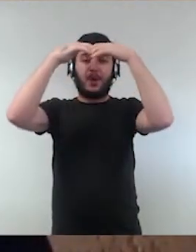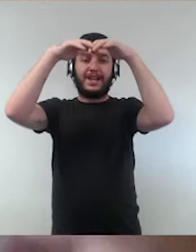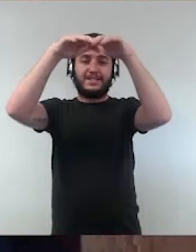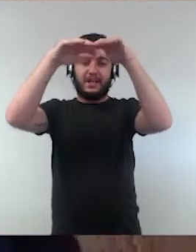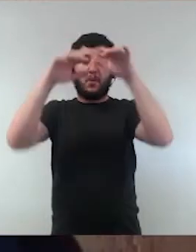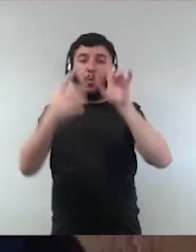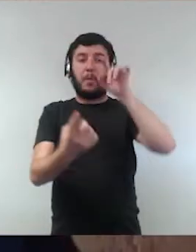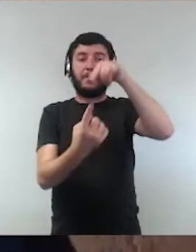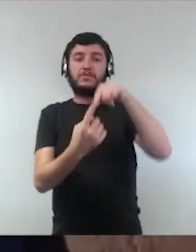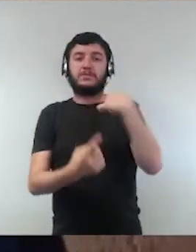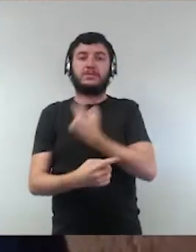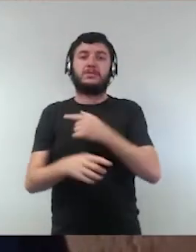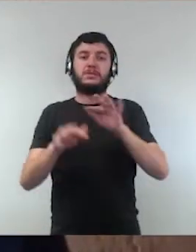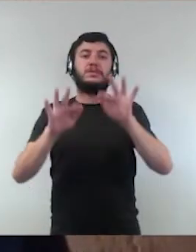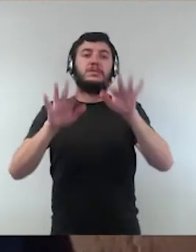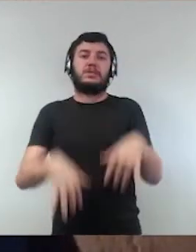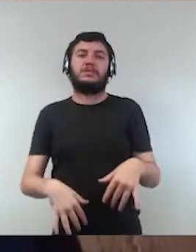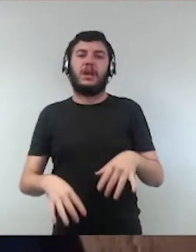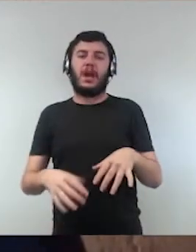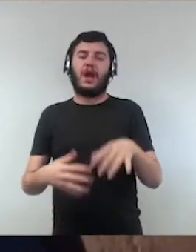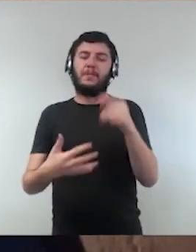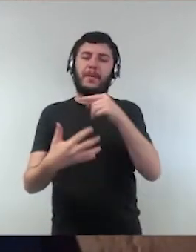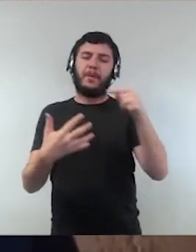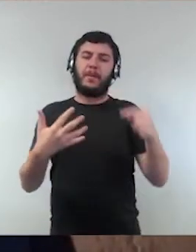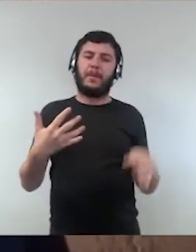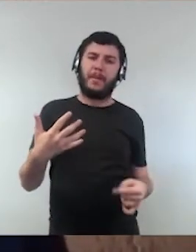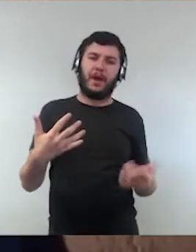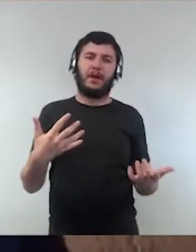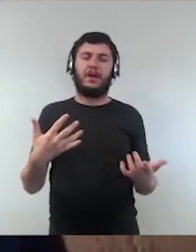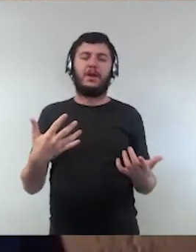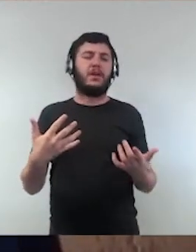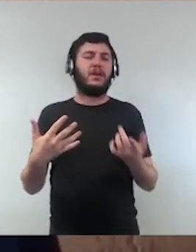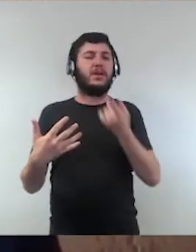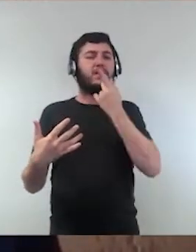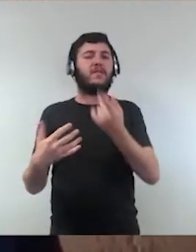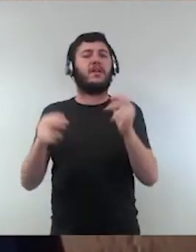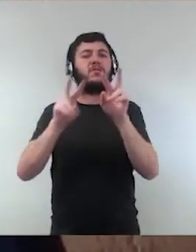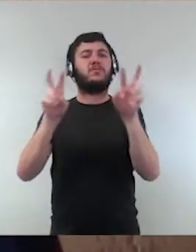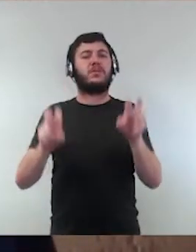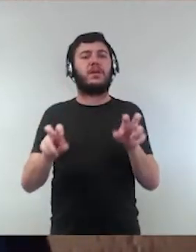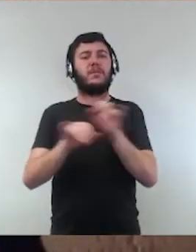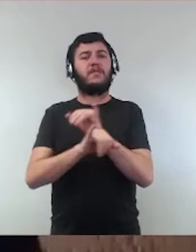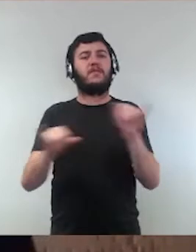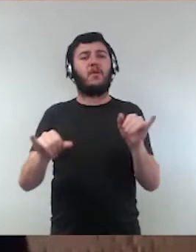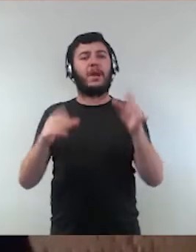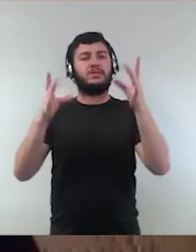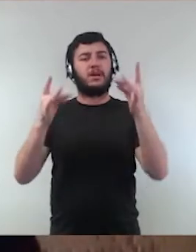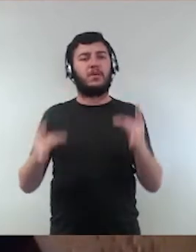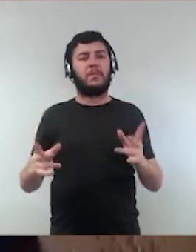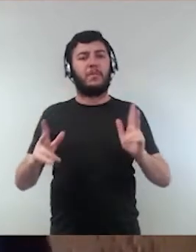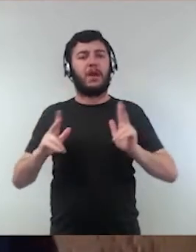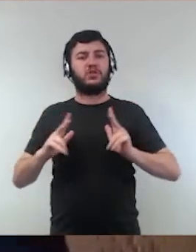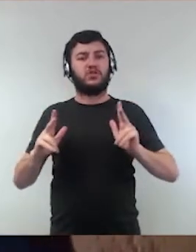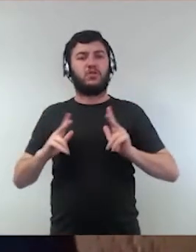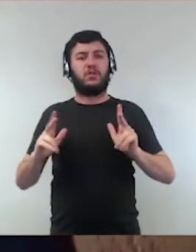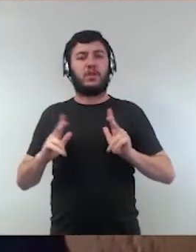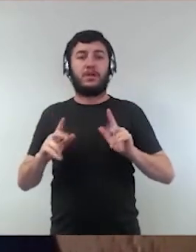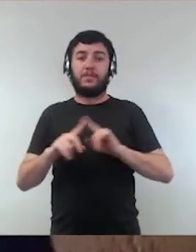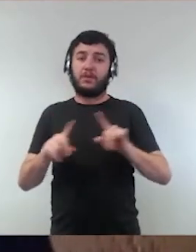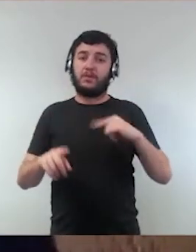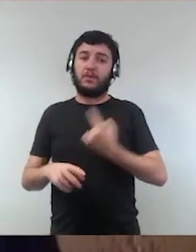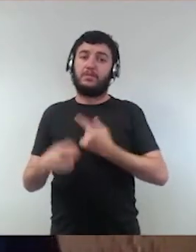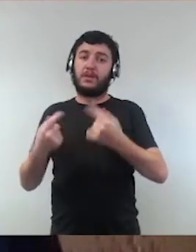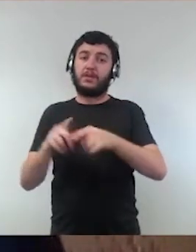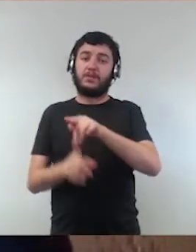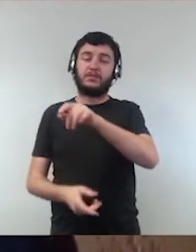encerrar todas as questões de causa e efeito que diz respeito à nossa informação pessoal. Nós precisamos de instrumentos